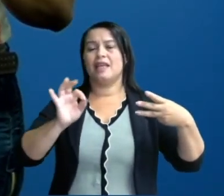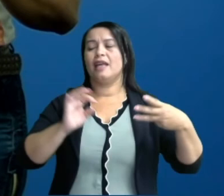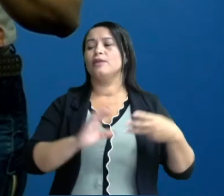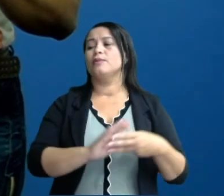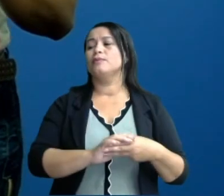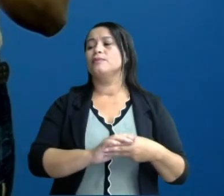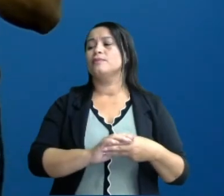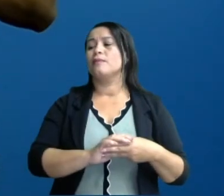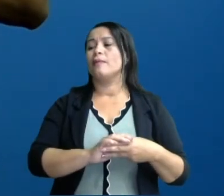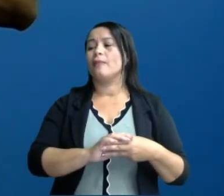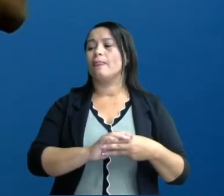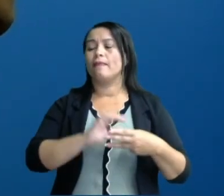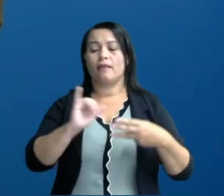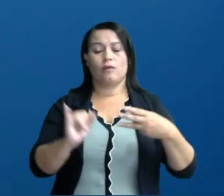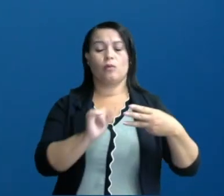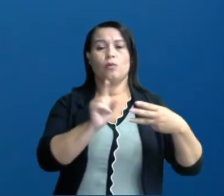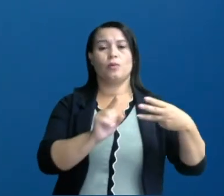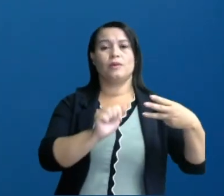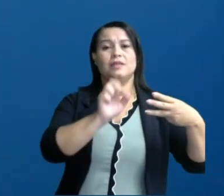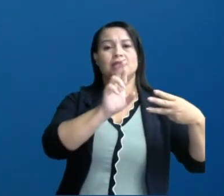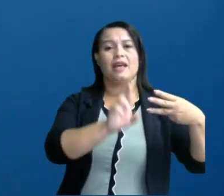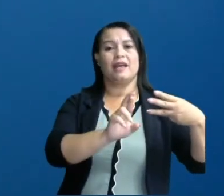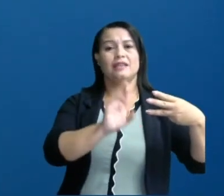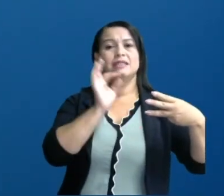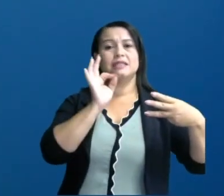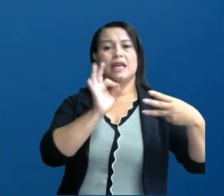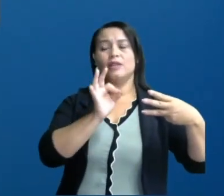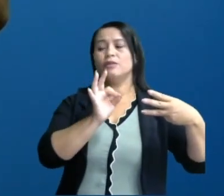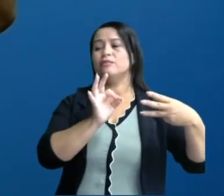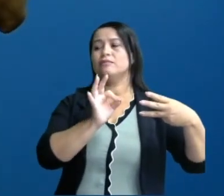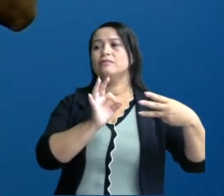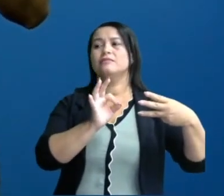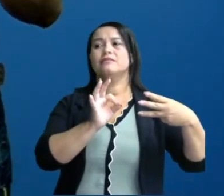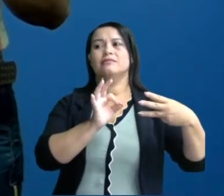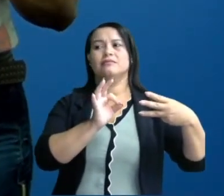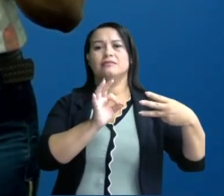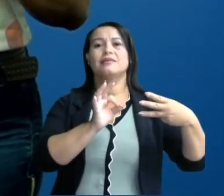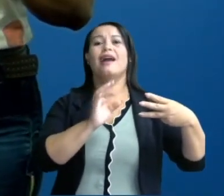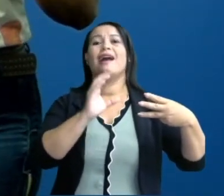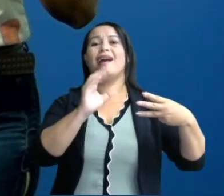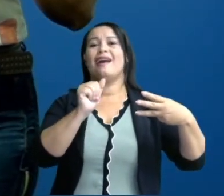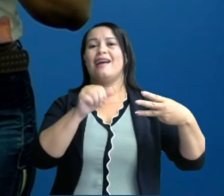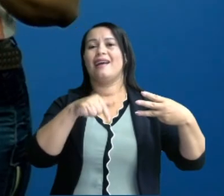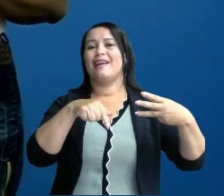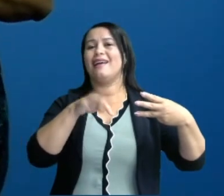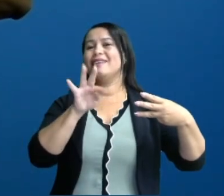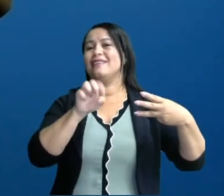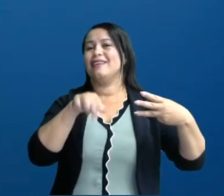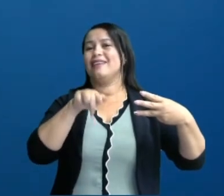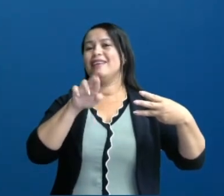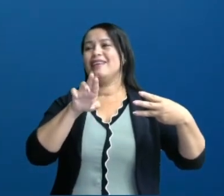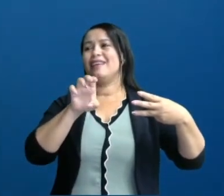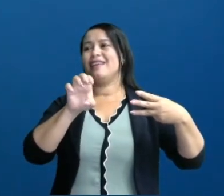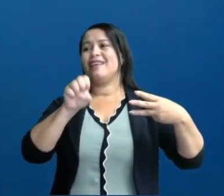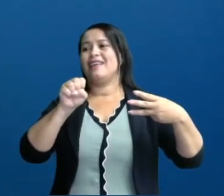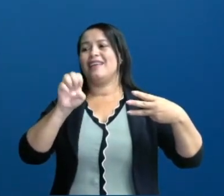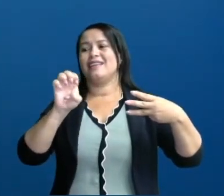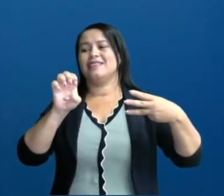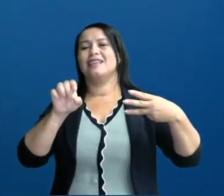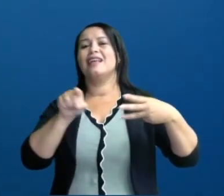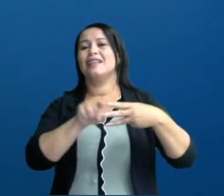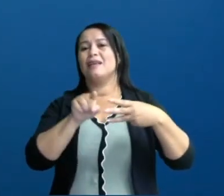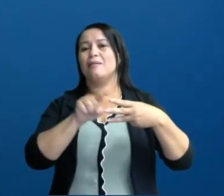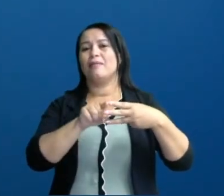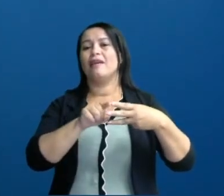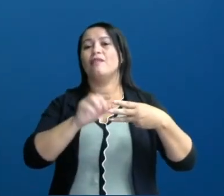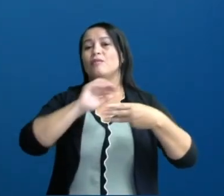certo? E a gente vai acrescentar o -ar, tá? Em catequese, a gente vai tirar esse ESE